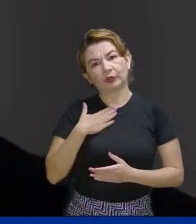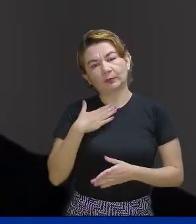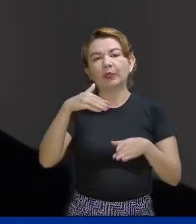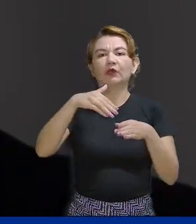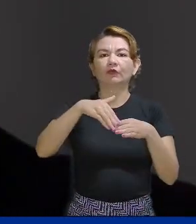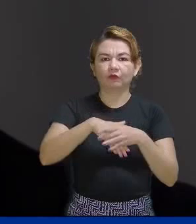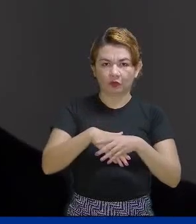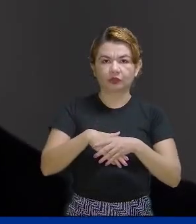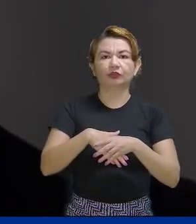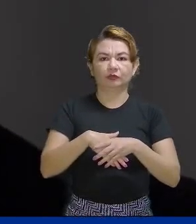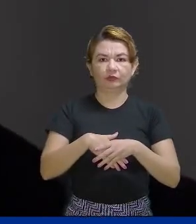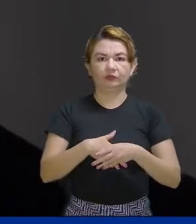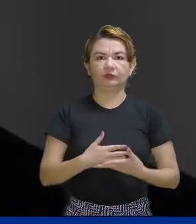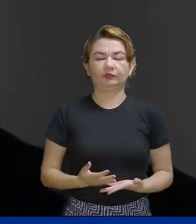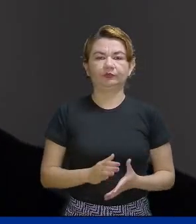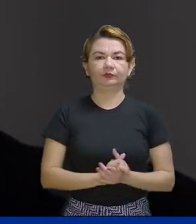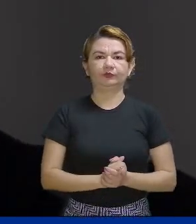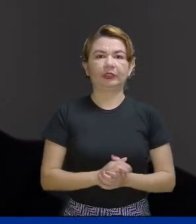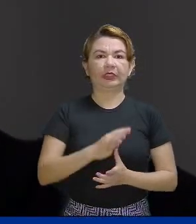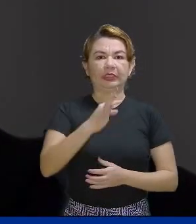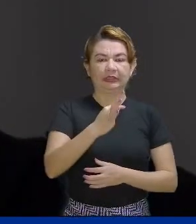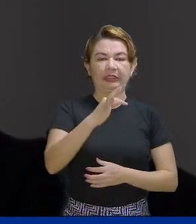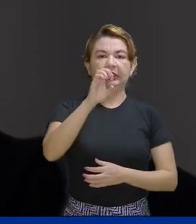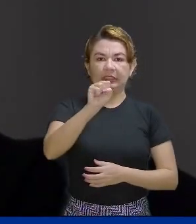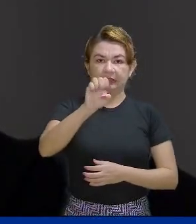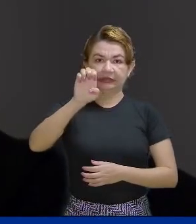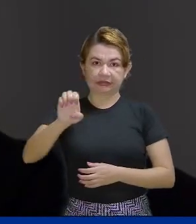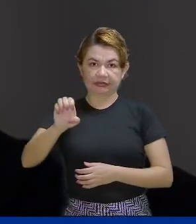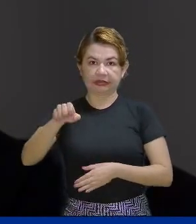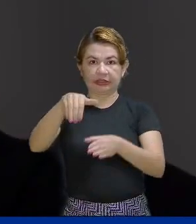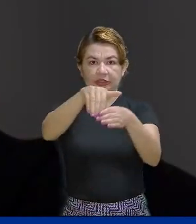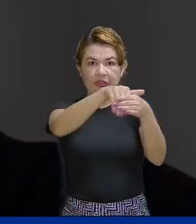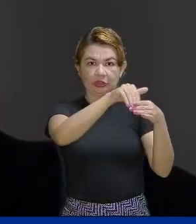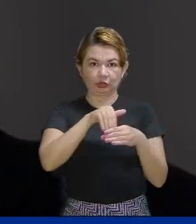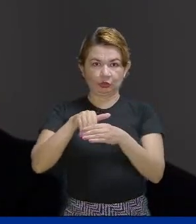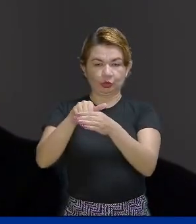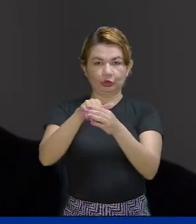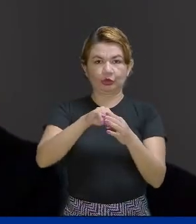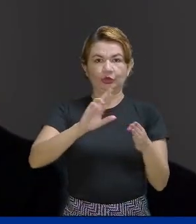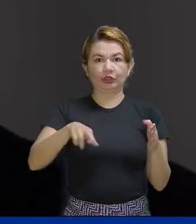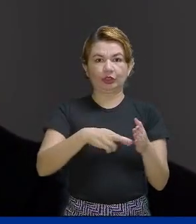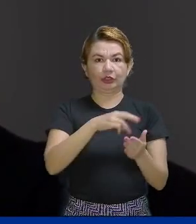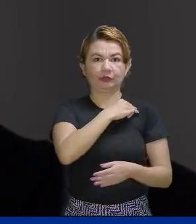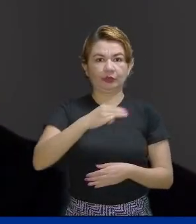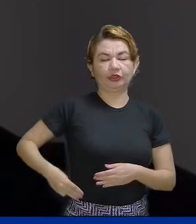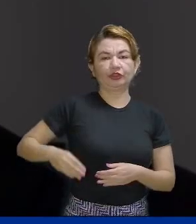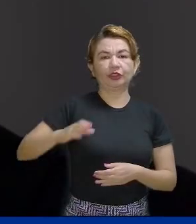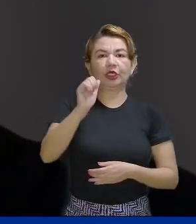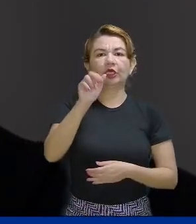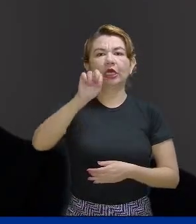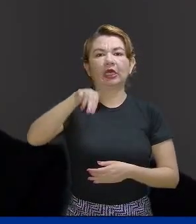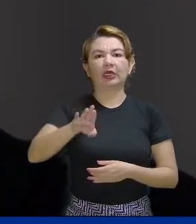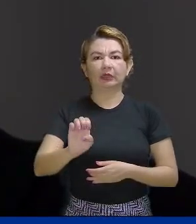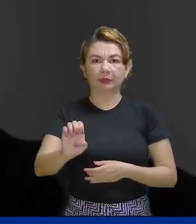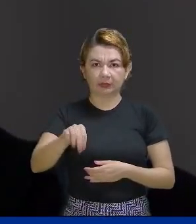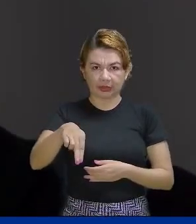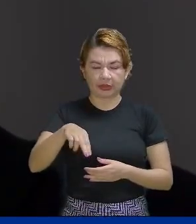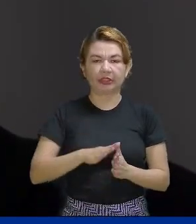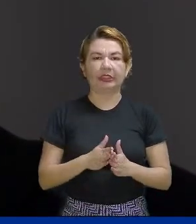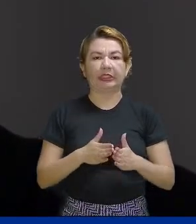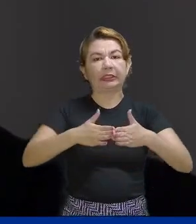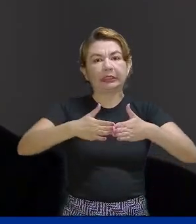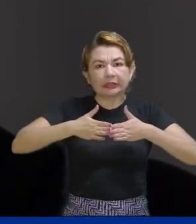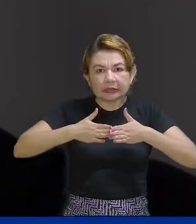voto a posição do TSE, do acordo que foi de relatoria da ministra Carmen Lúcia, né? Peço